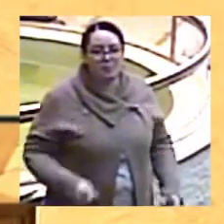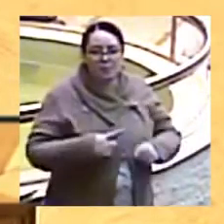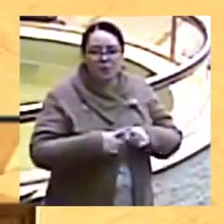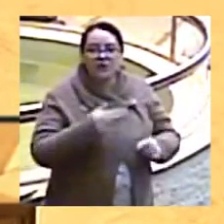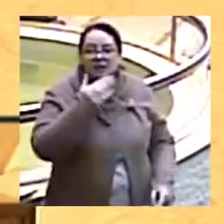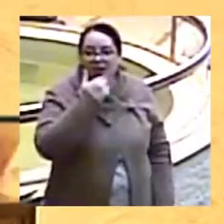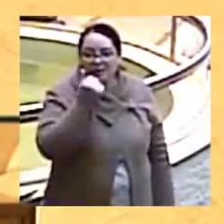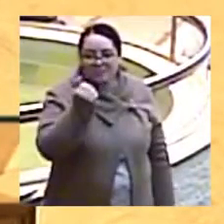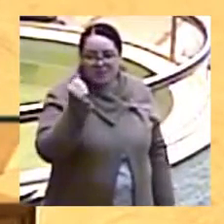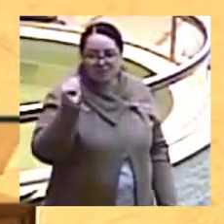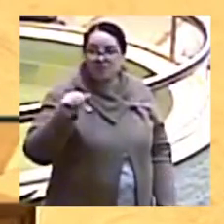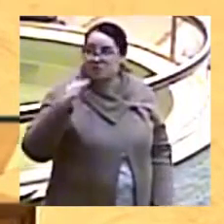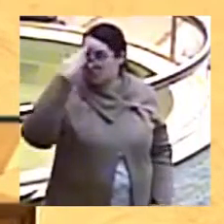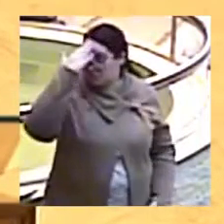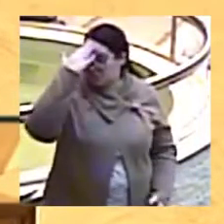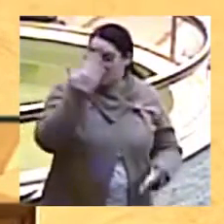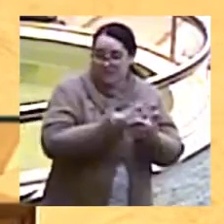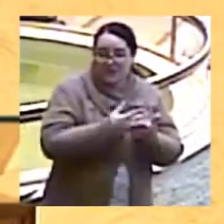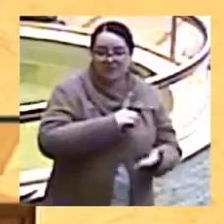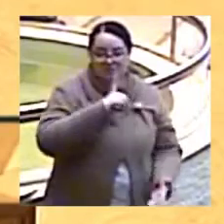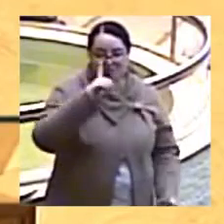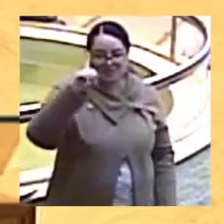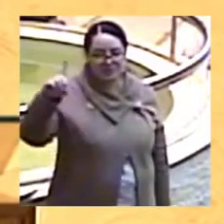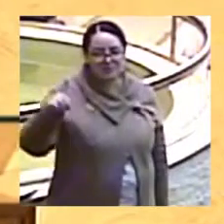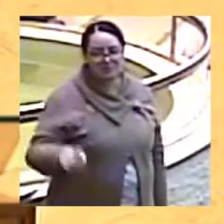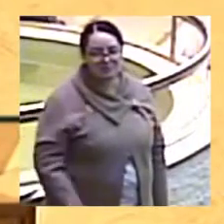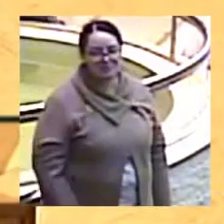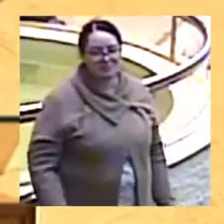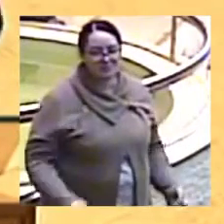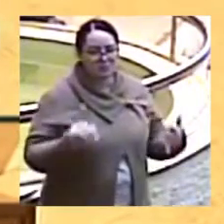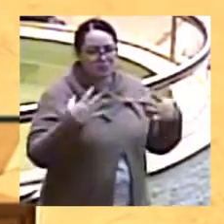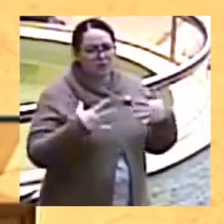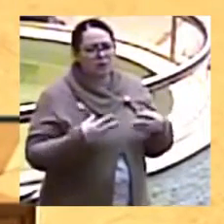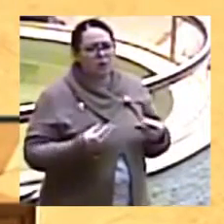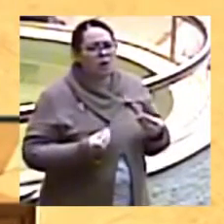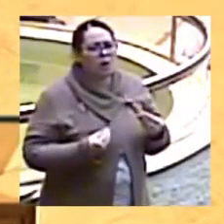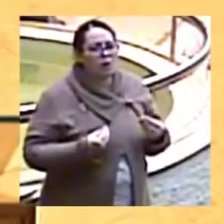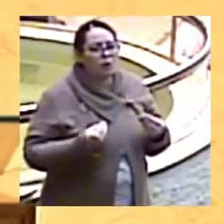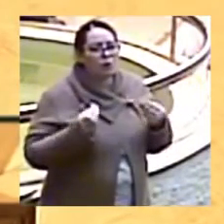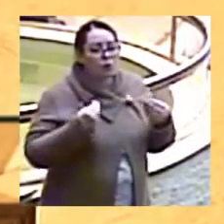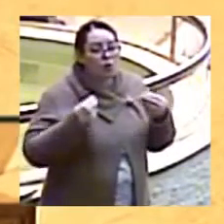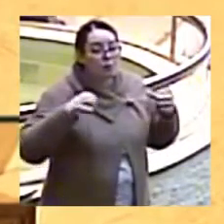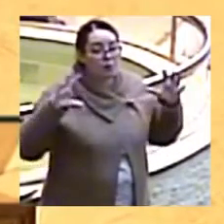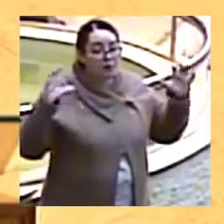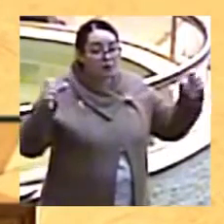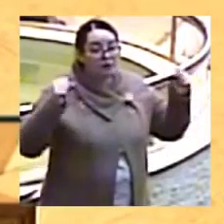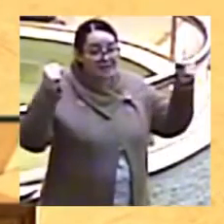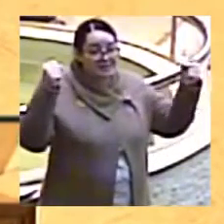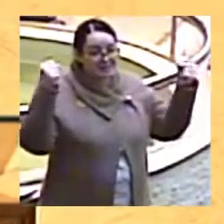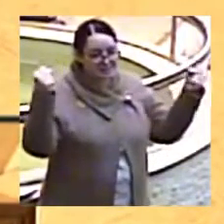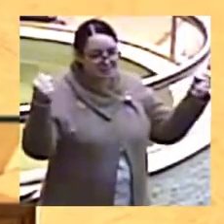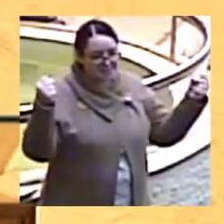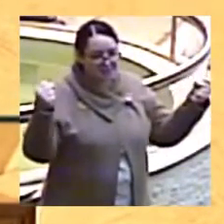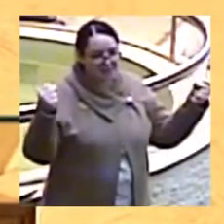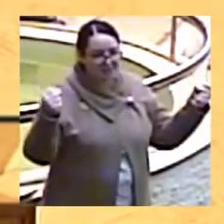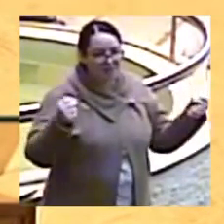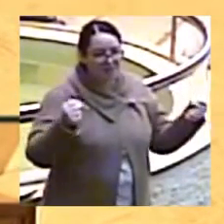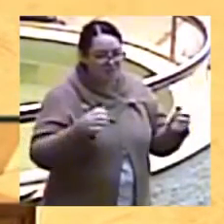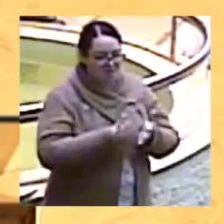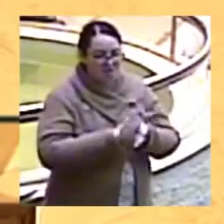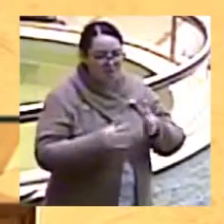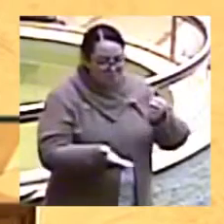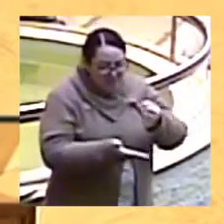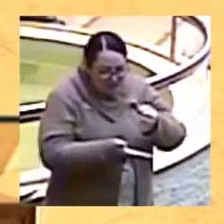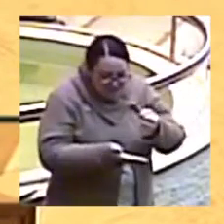essas razões, apresentadas, no texto bíblico. Como, triunfar, diante, de fundamentos, destruídos, pela nossa